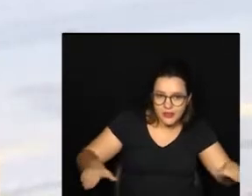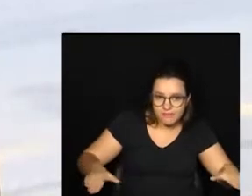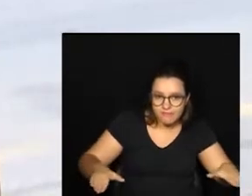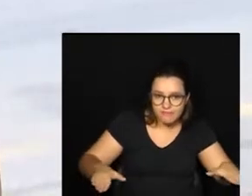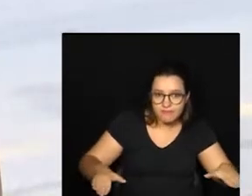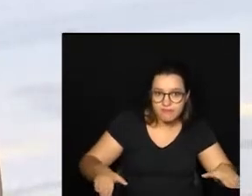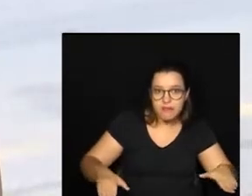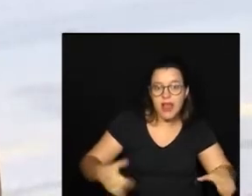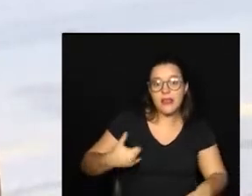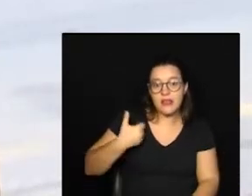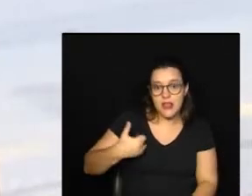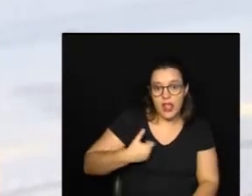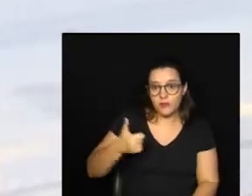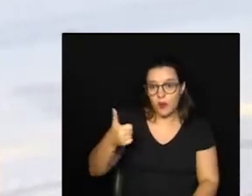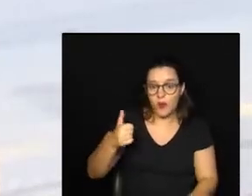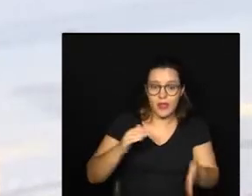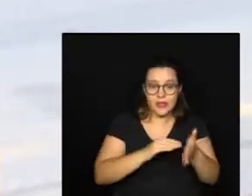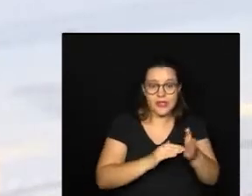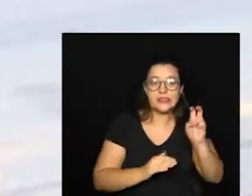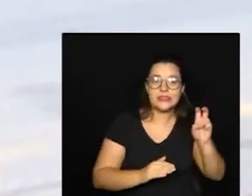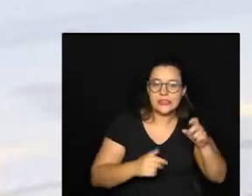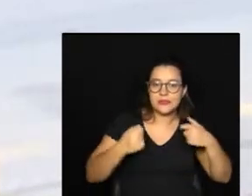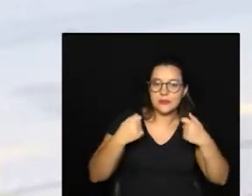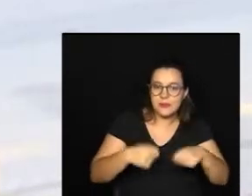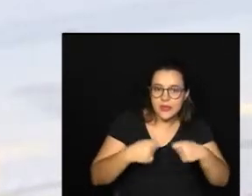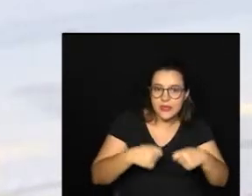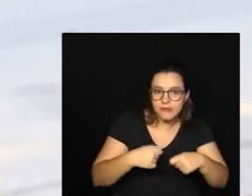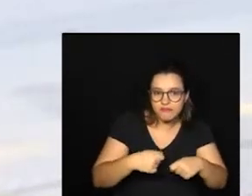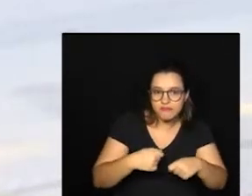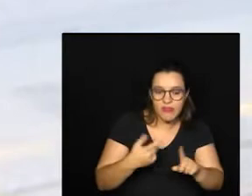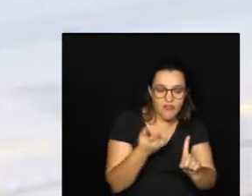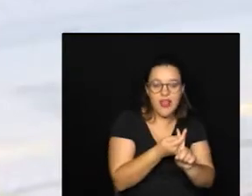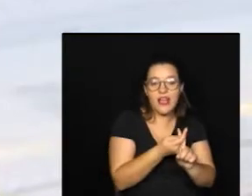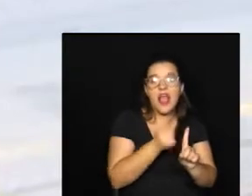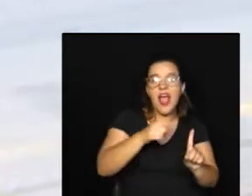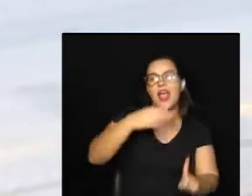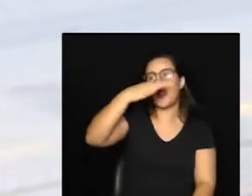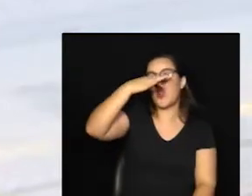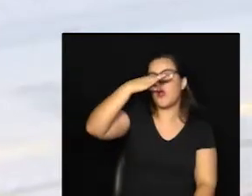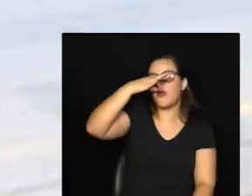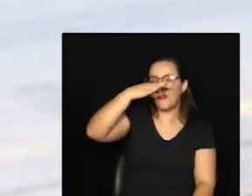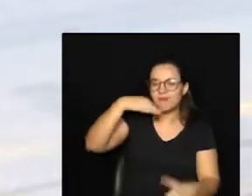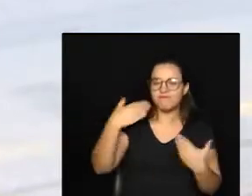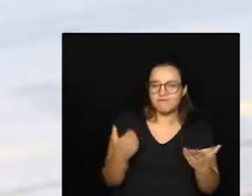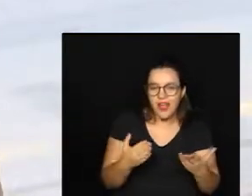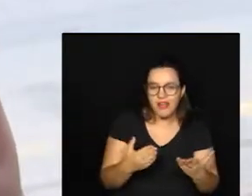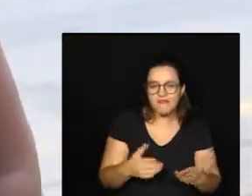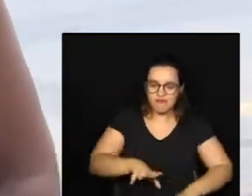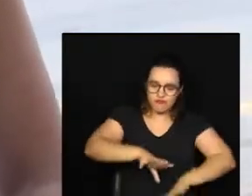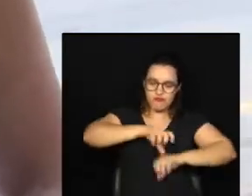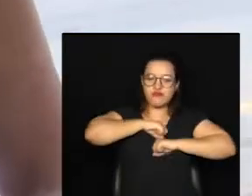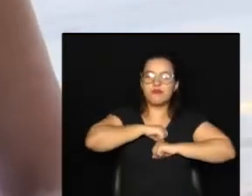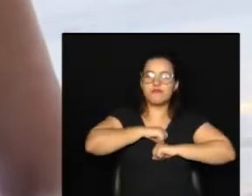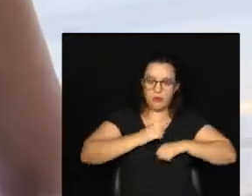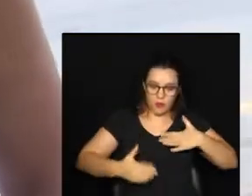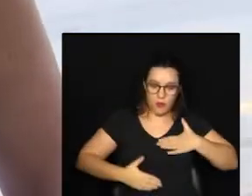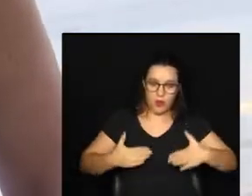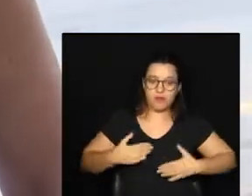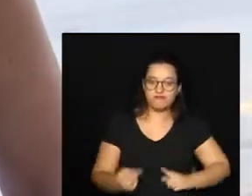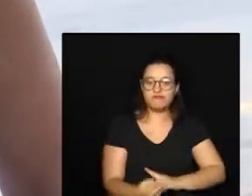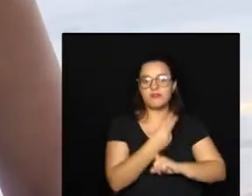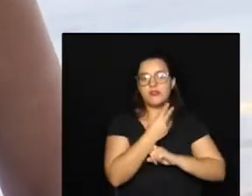de 1 a 5 anos recebam a gotinha para que estejam imunizadas e possam também